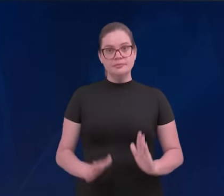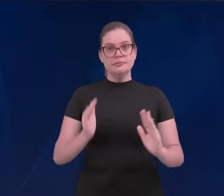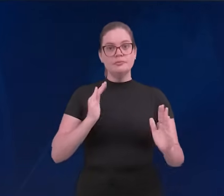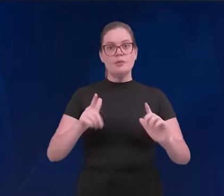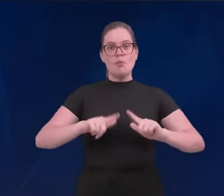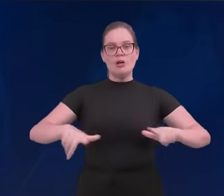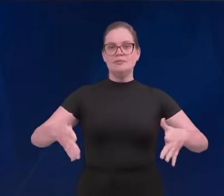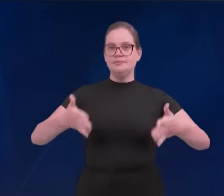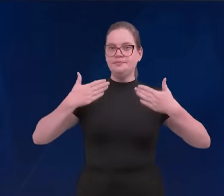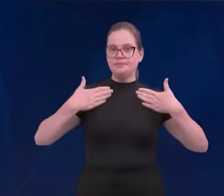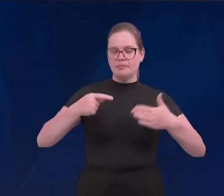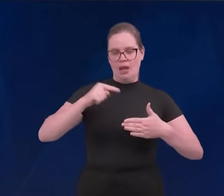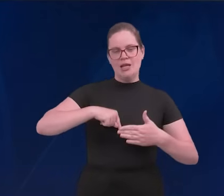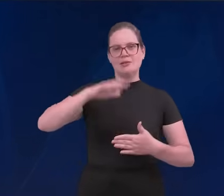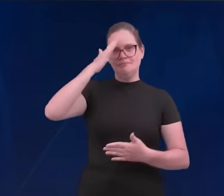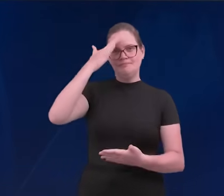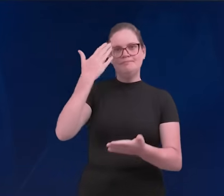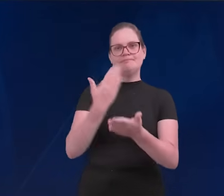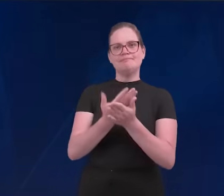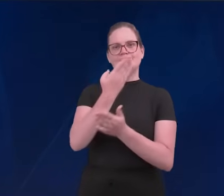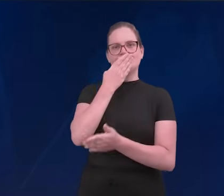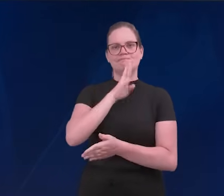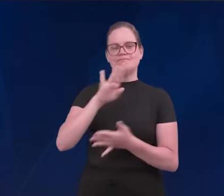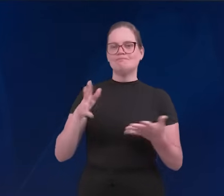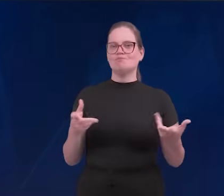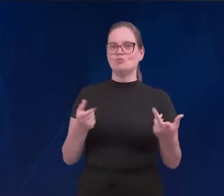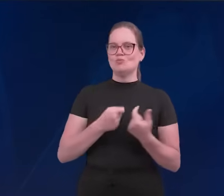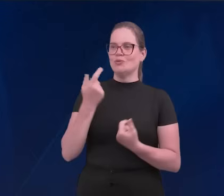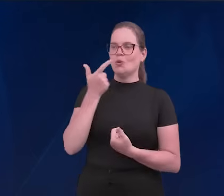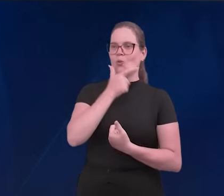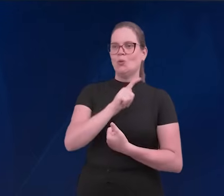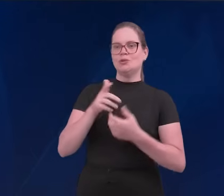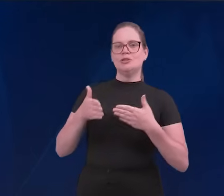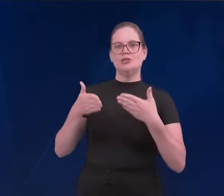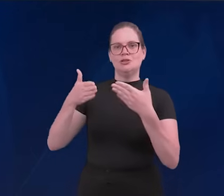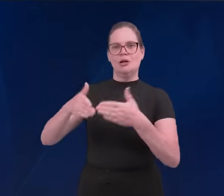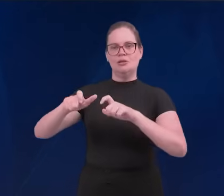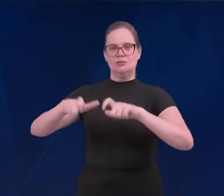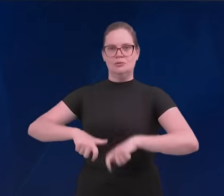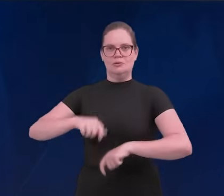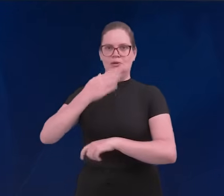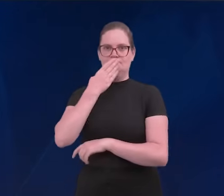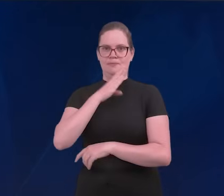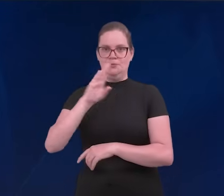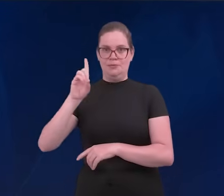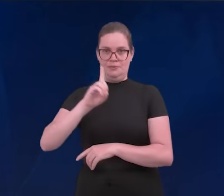promessas maravilhosas que Deus havia feito ao seu povo.